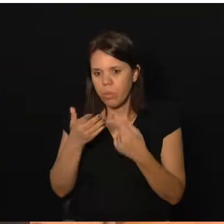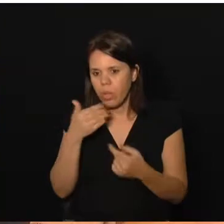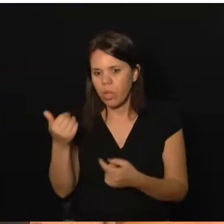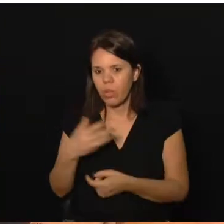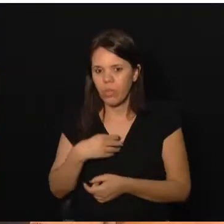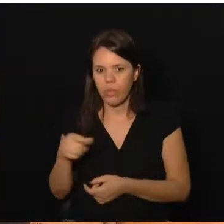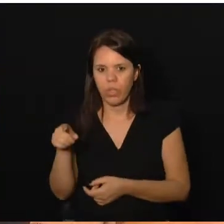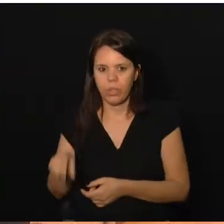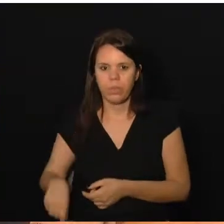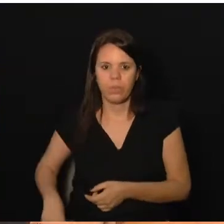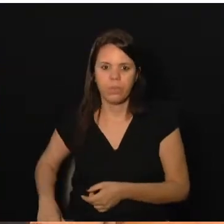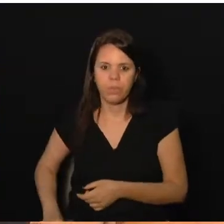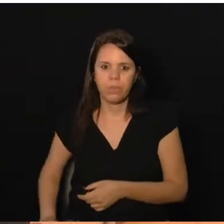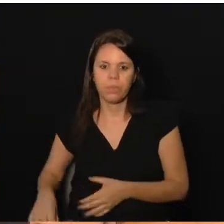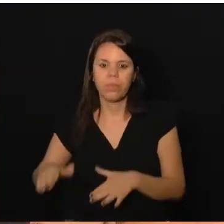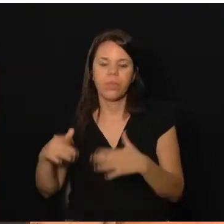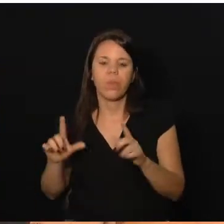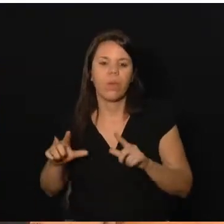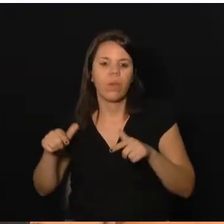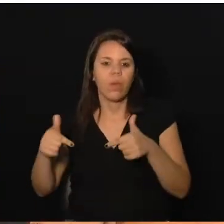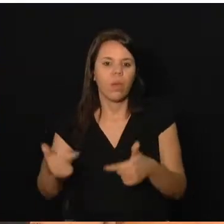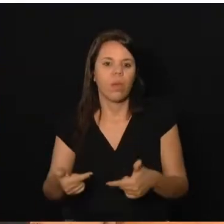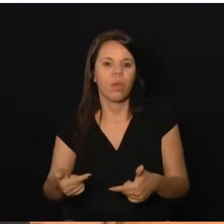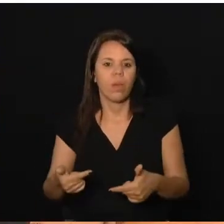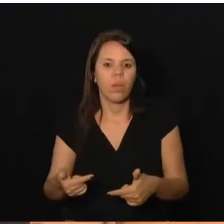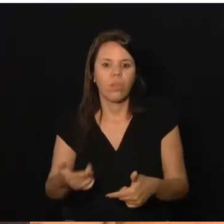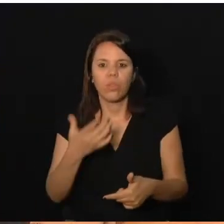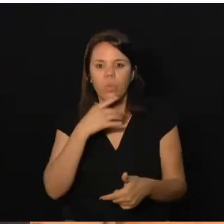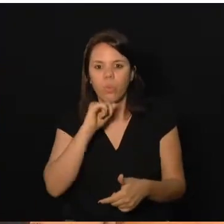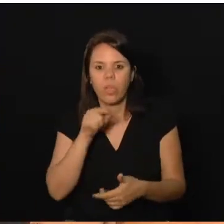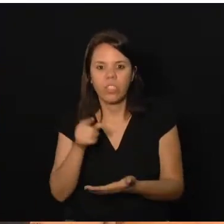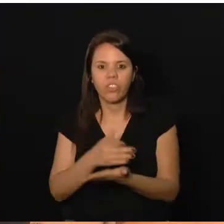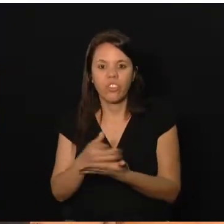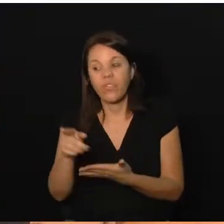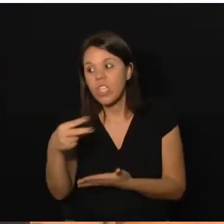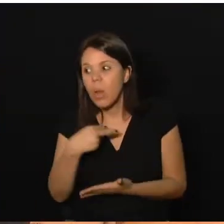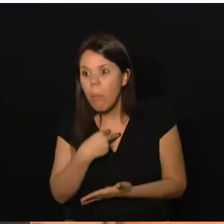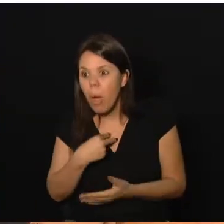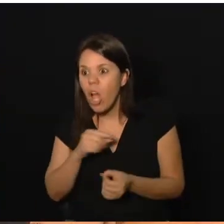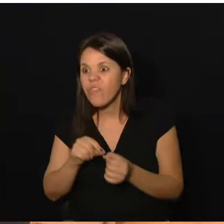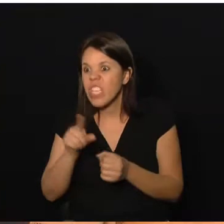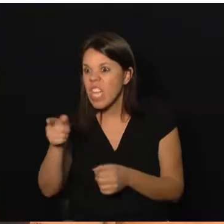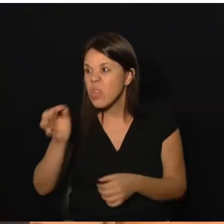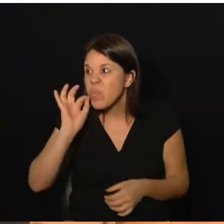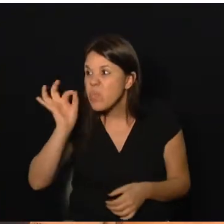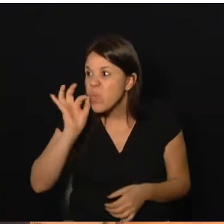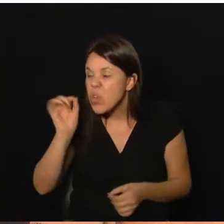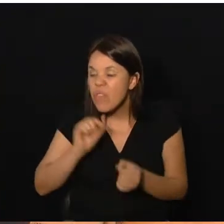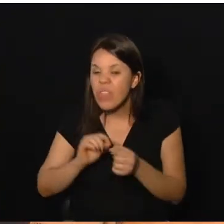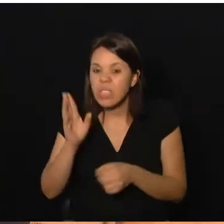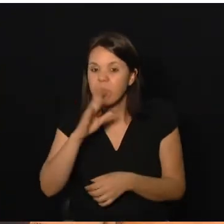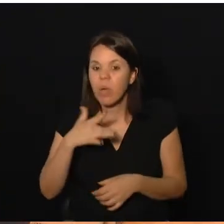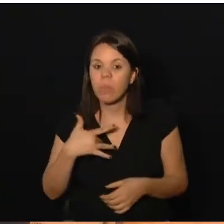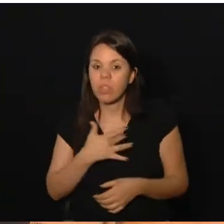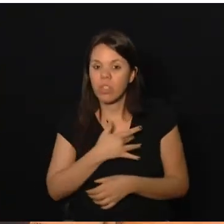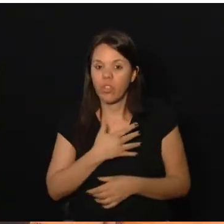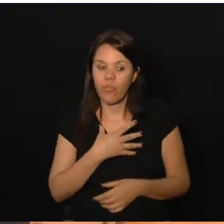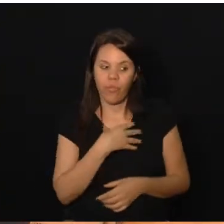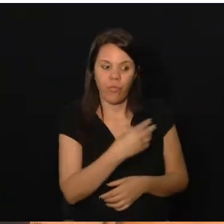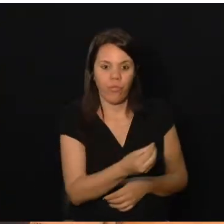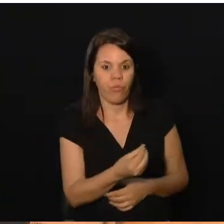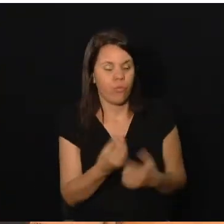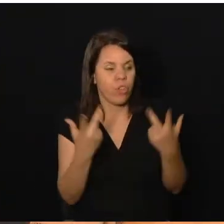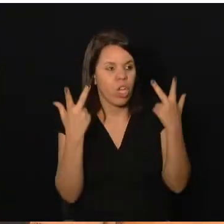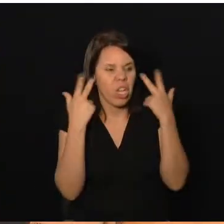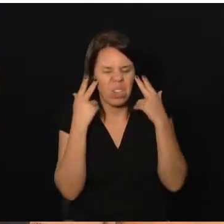filho. Porque qual que é a reação do pai de início, né? Você não pode fazer isso, porque maconha faz mal. Porque o filho vai ter uma reação